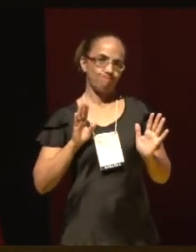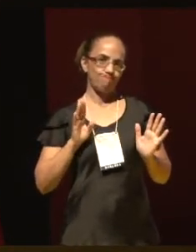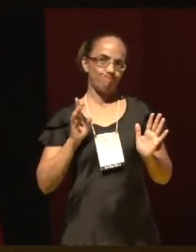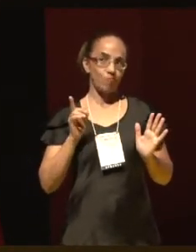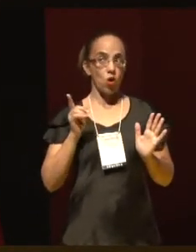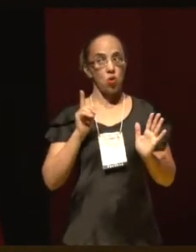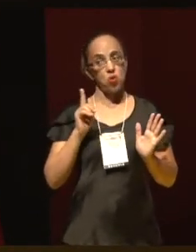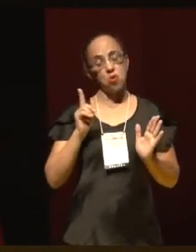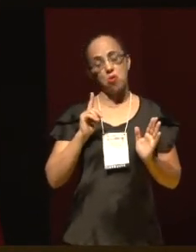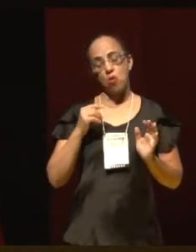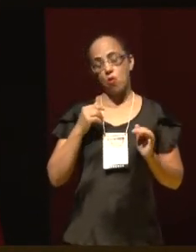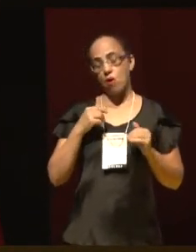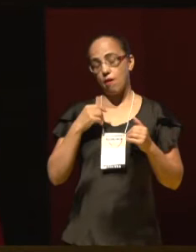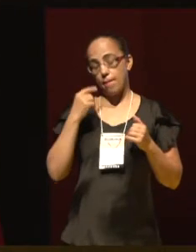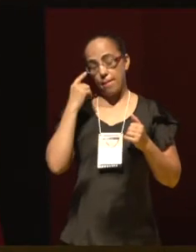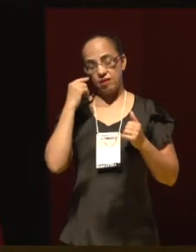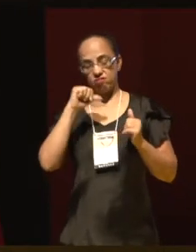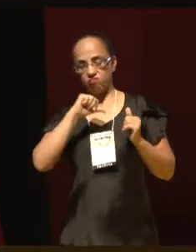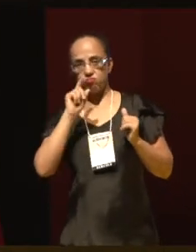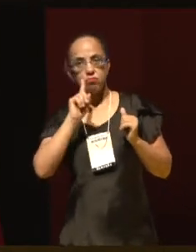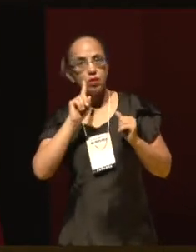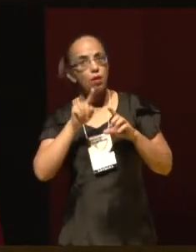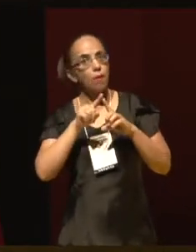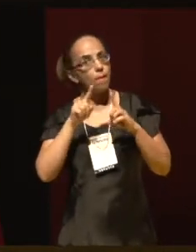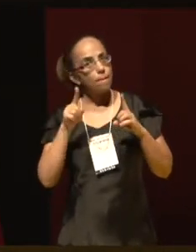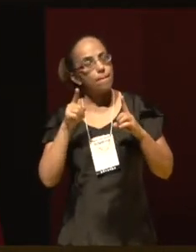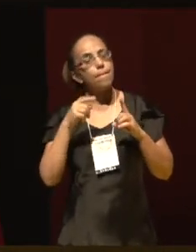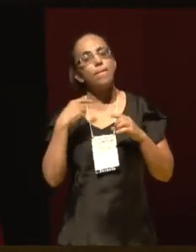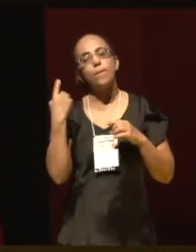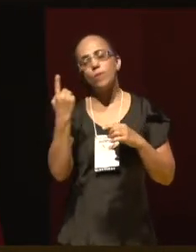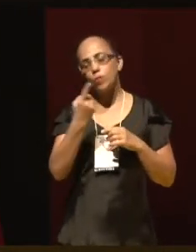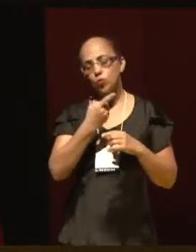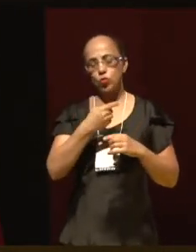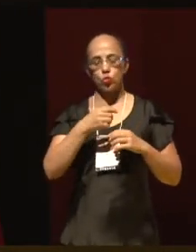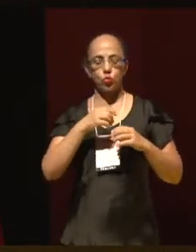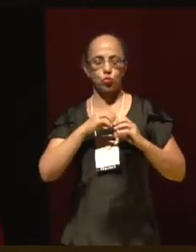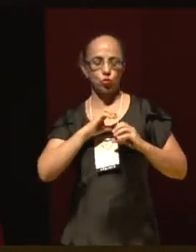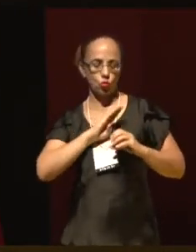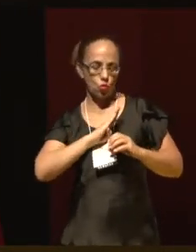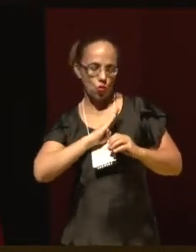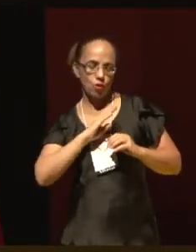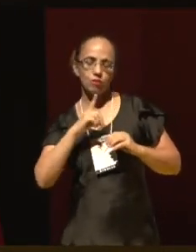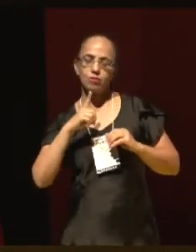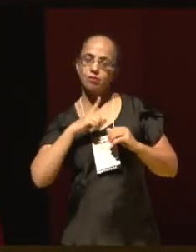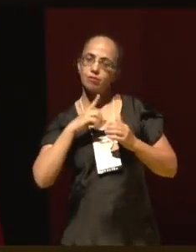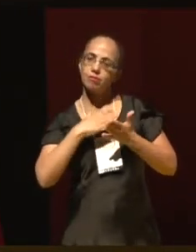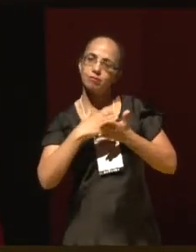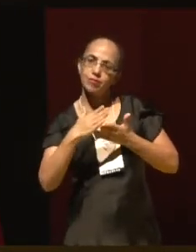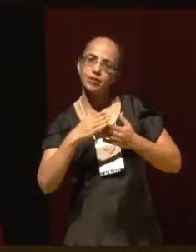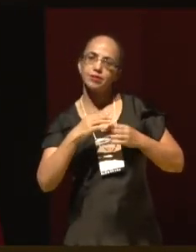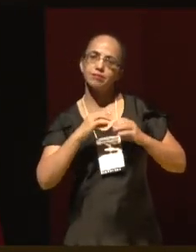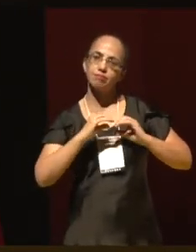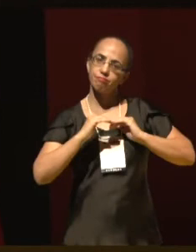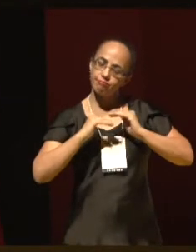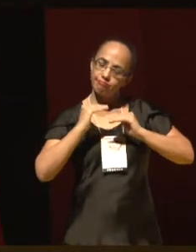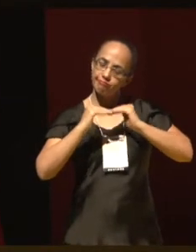nossos corações ainda está desenvolvendo-se o amor. Por isso temos a família.